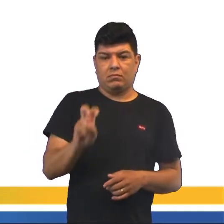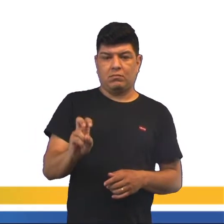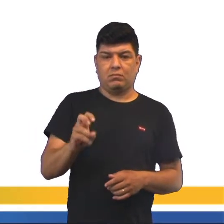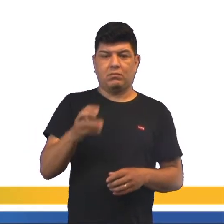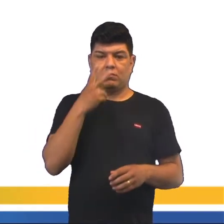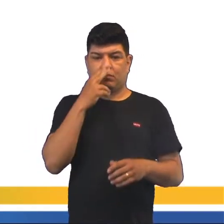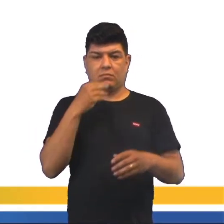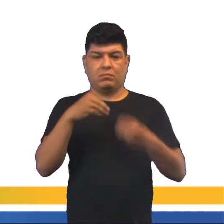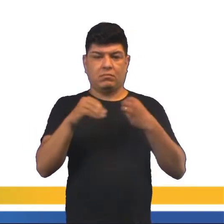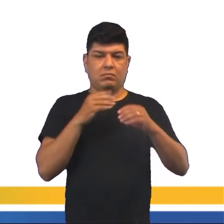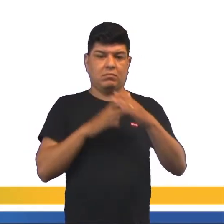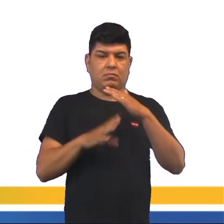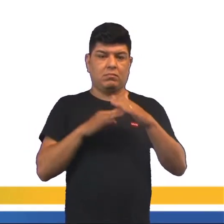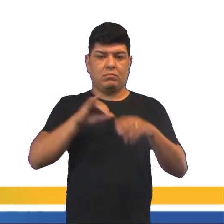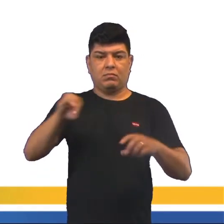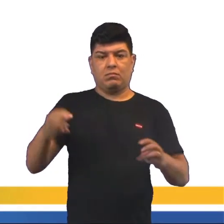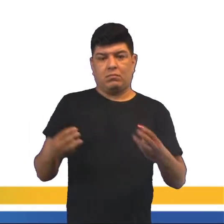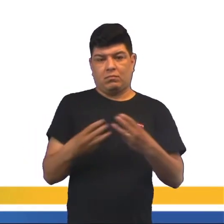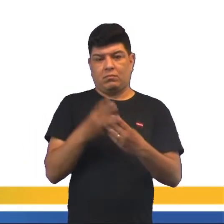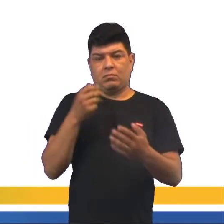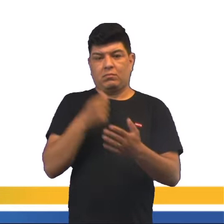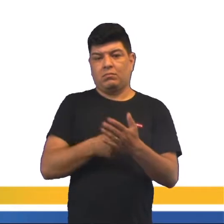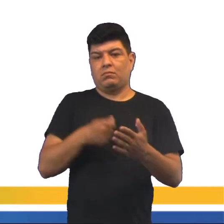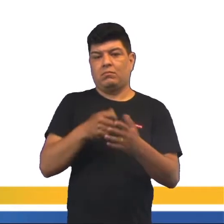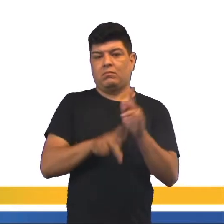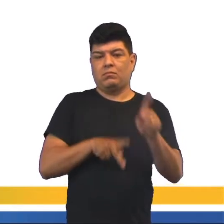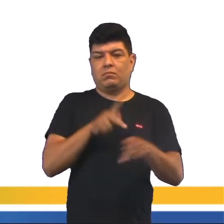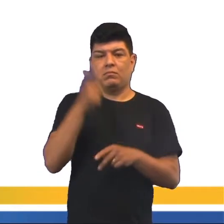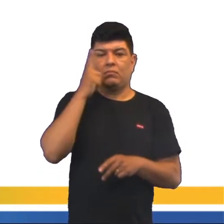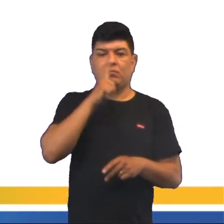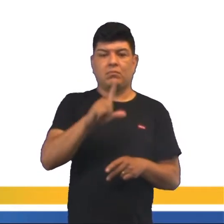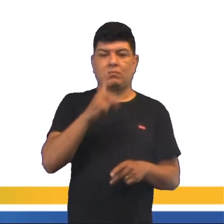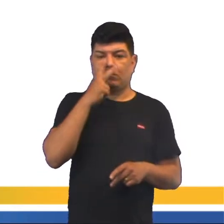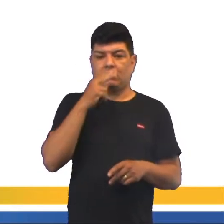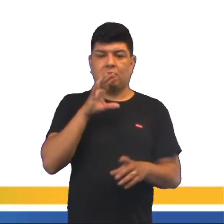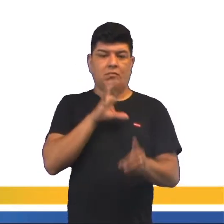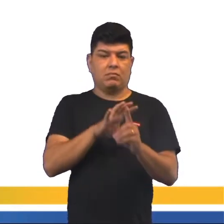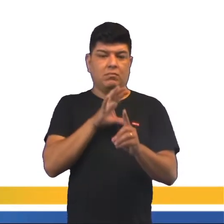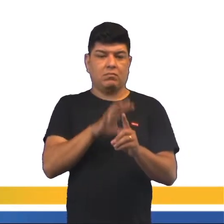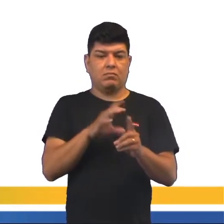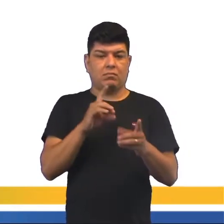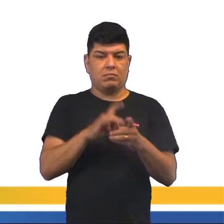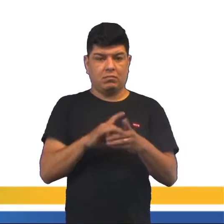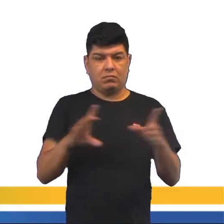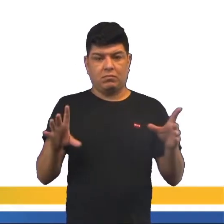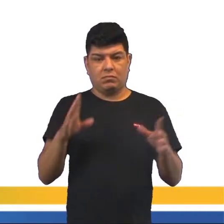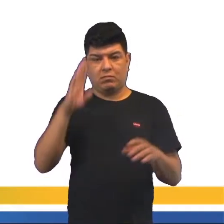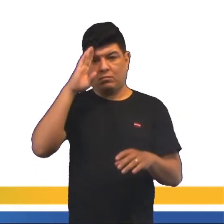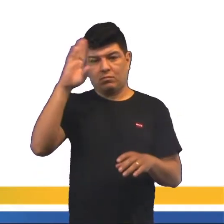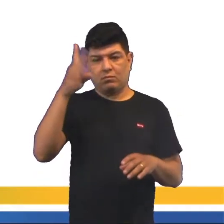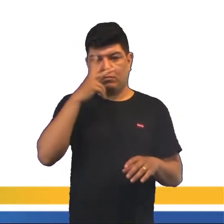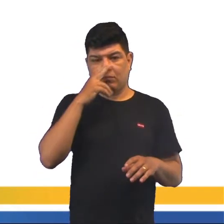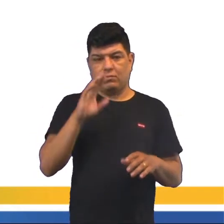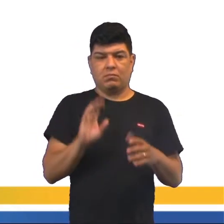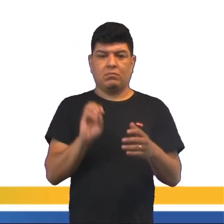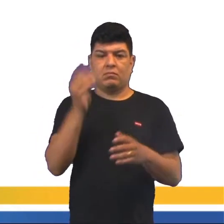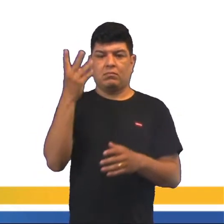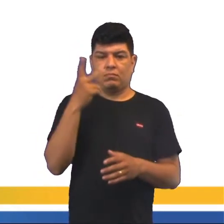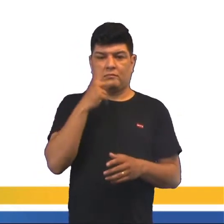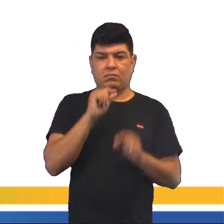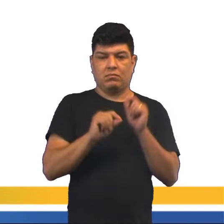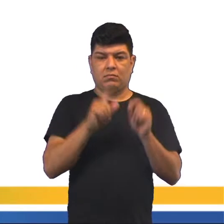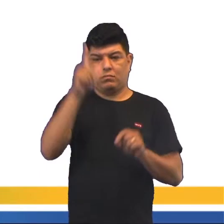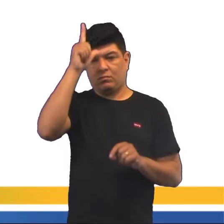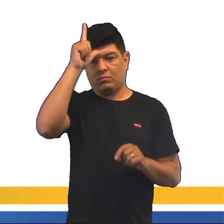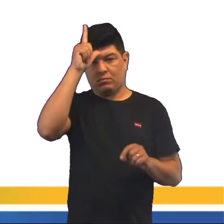Guerra Mundial, de 1939 a 1945, o fluxo migratório judeu intensificou-se muito e